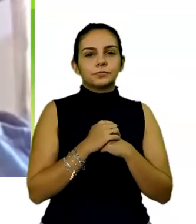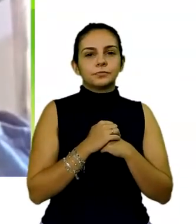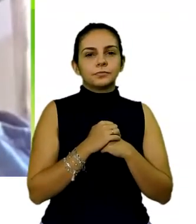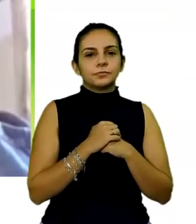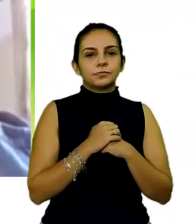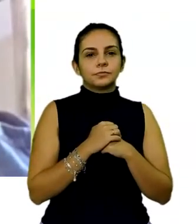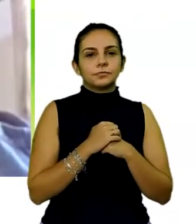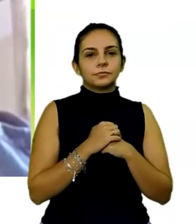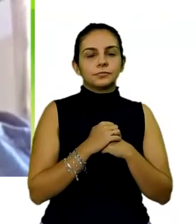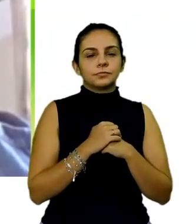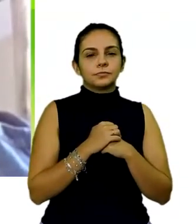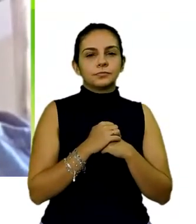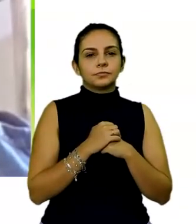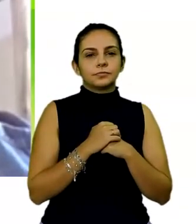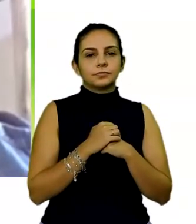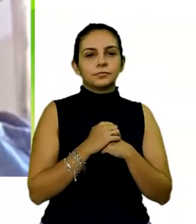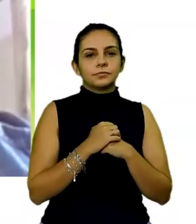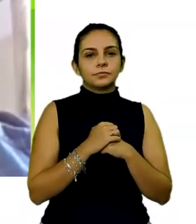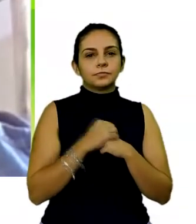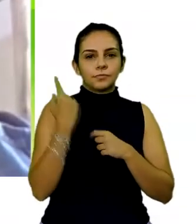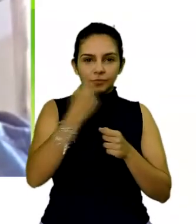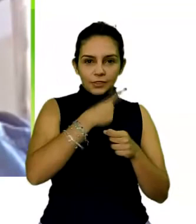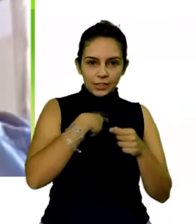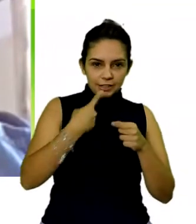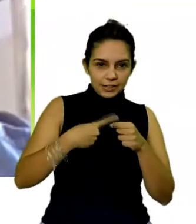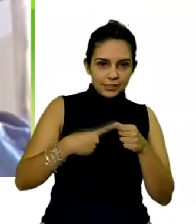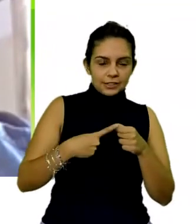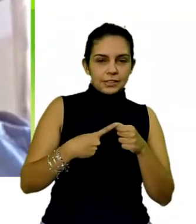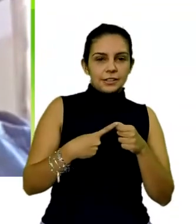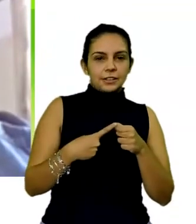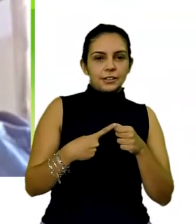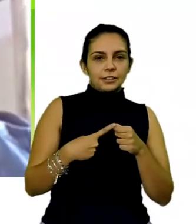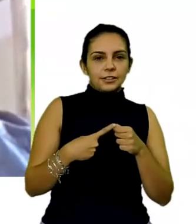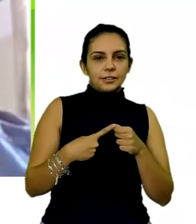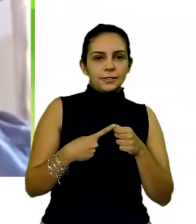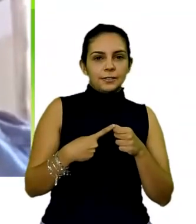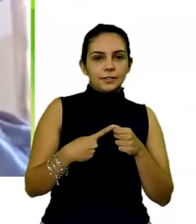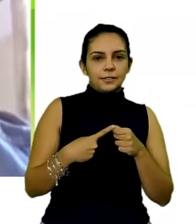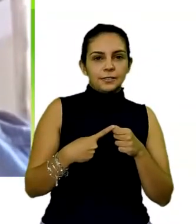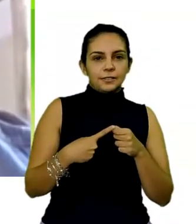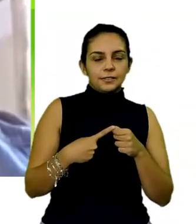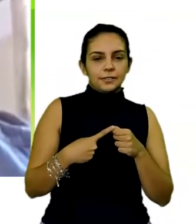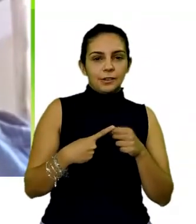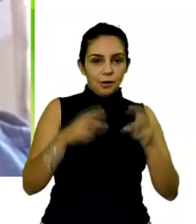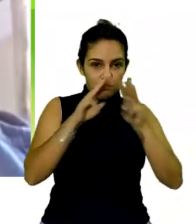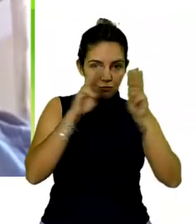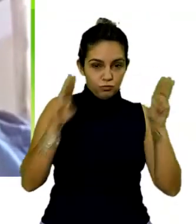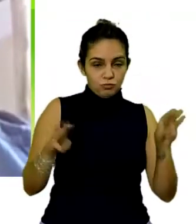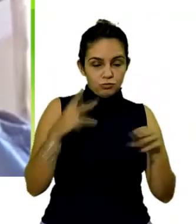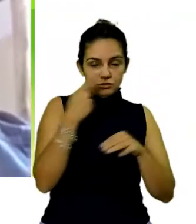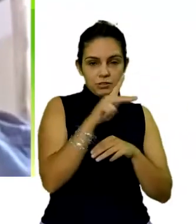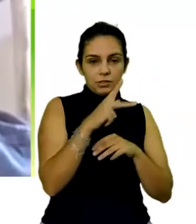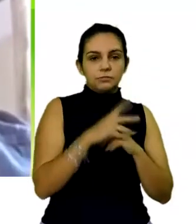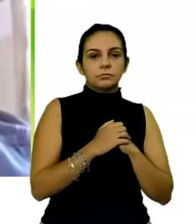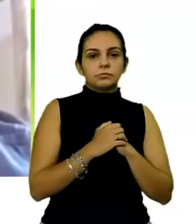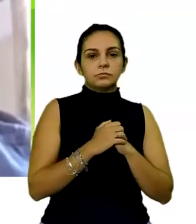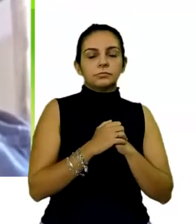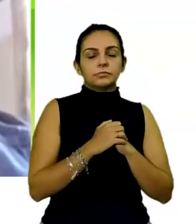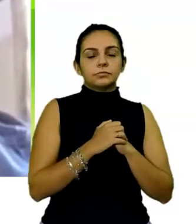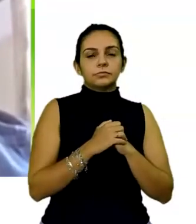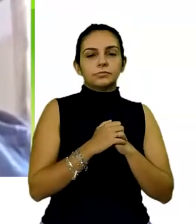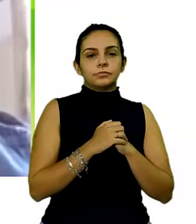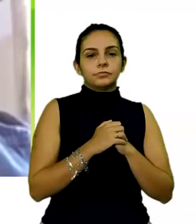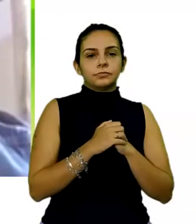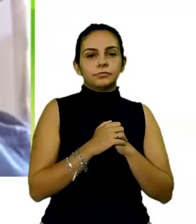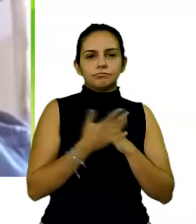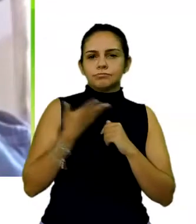Mas nós fomos à cidade dele, que é Odense, e tem lá um museu dele, que é